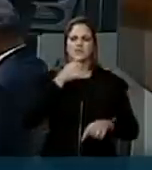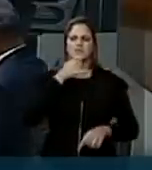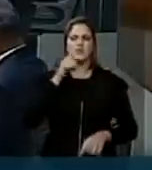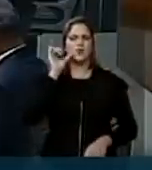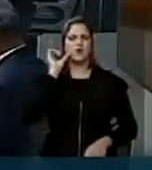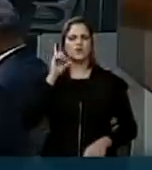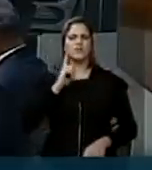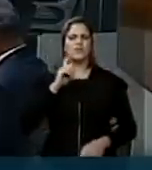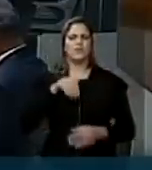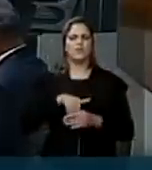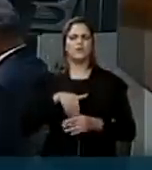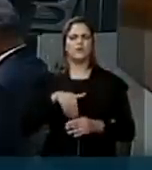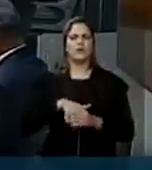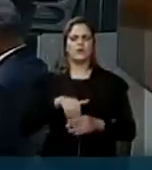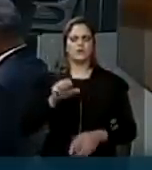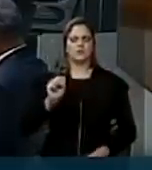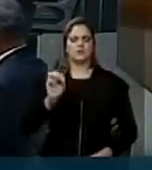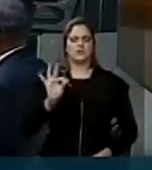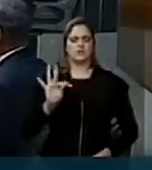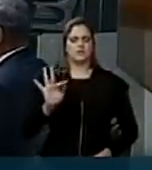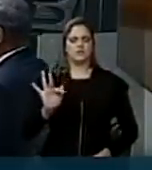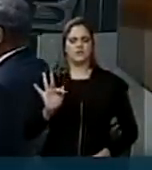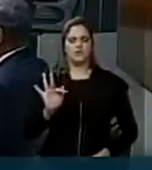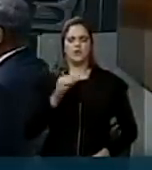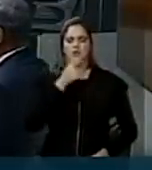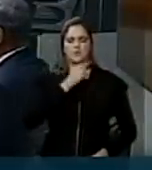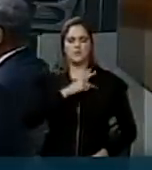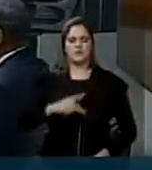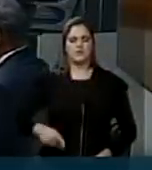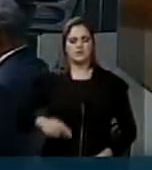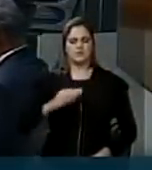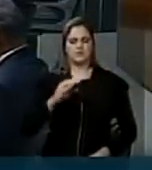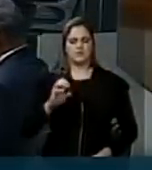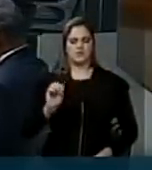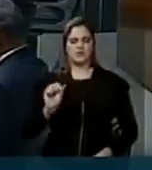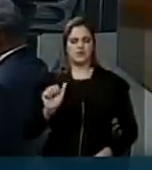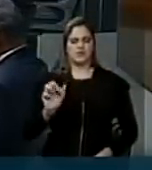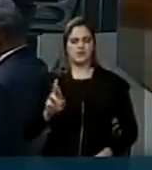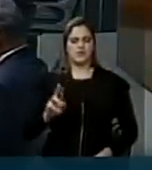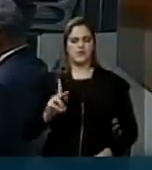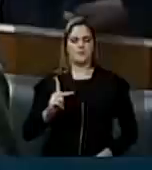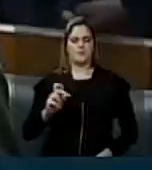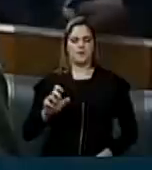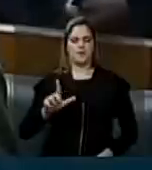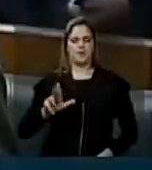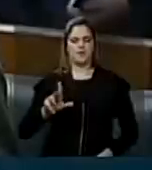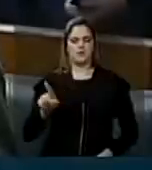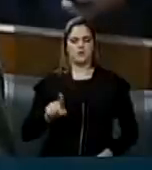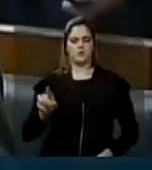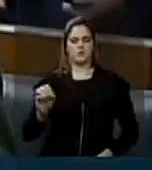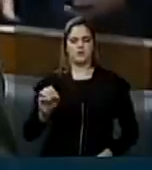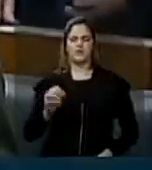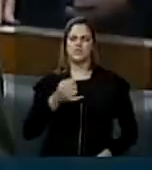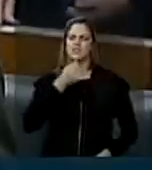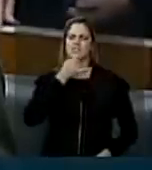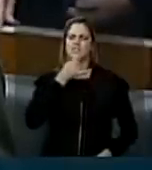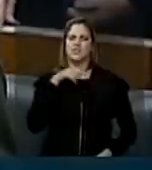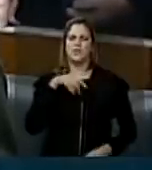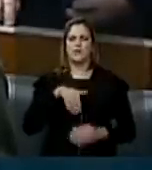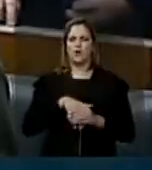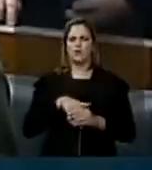ontem no Supremo Tribunal Federal pelo presidente César peluzo que infelizmente deu um voto